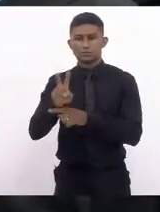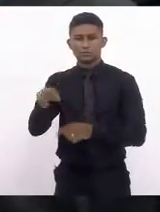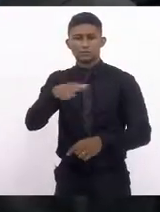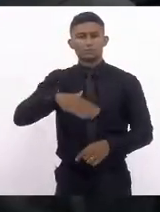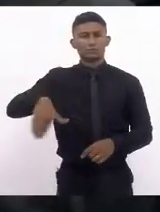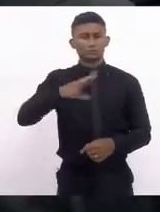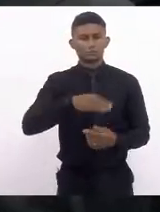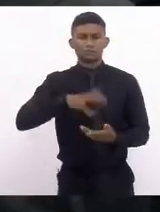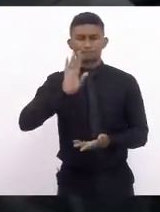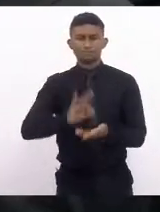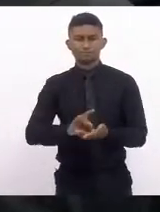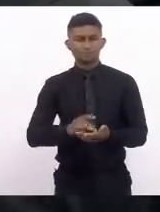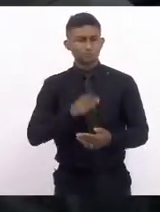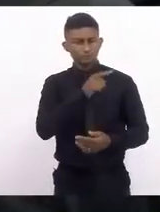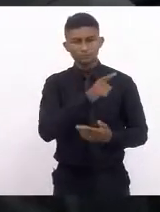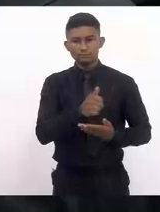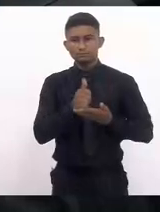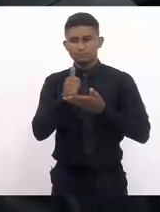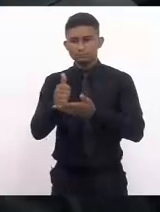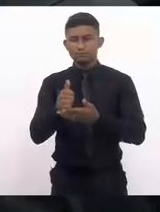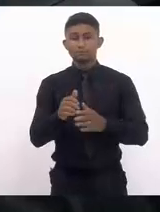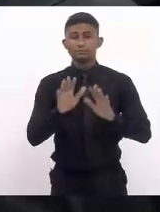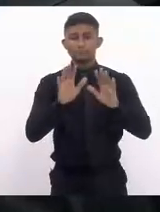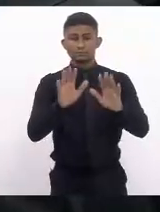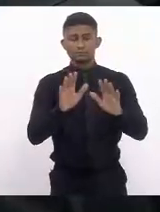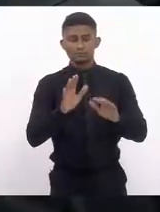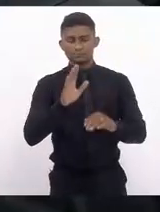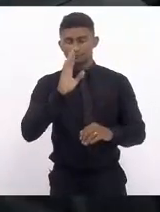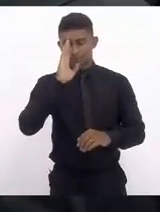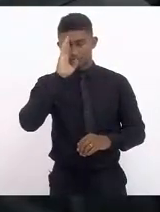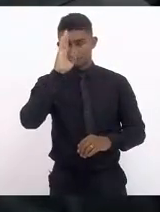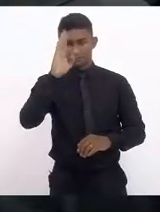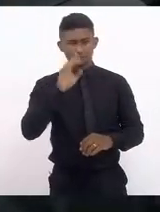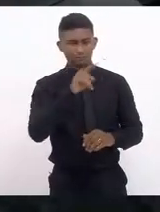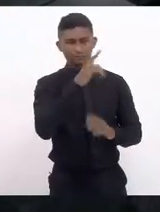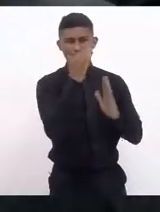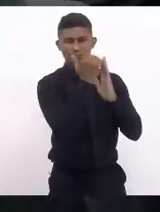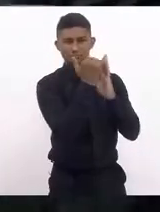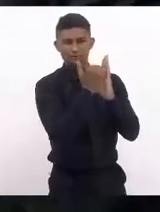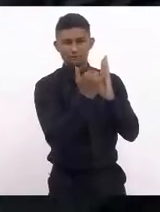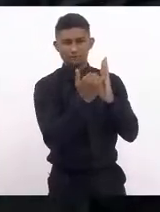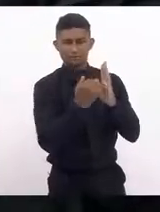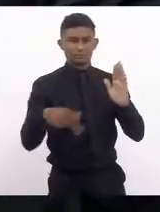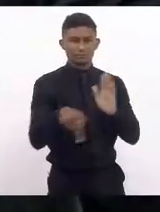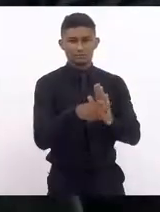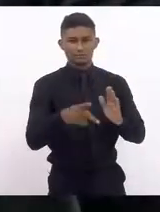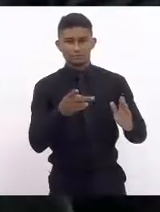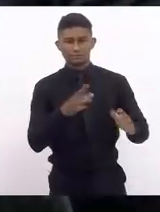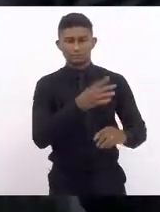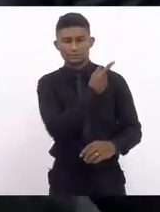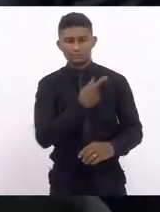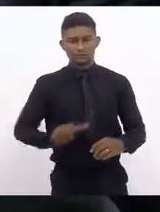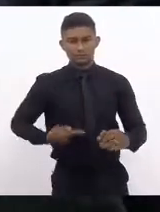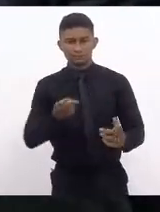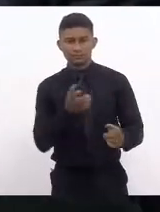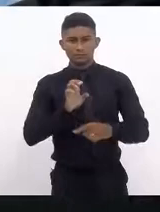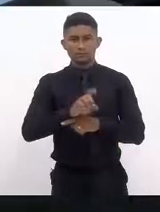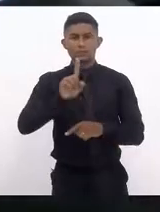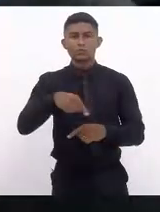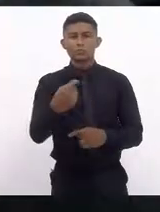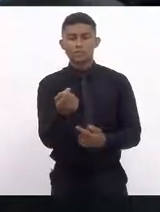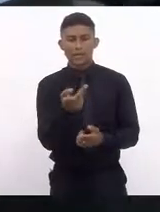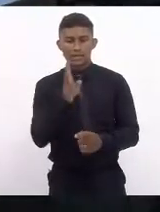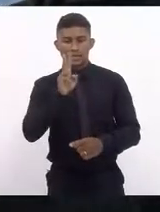apoia de verdade o programa mais importante do Governo do Estado de Talvez um dos mais importantes já fez essa história a segurança